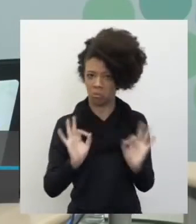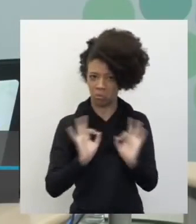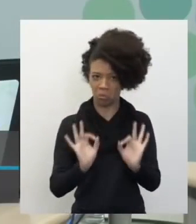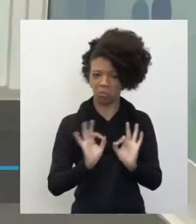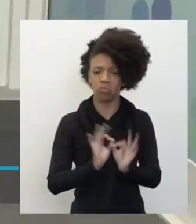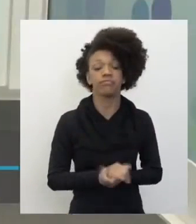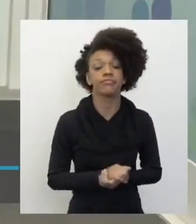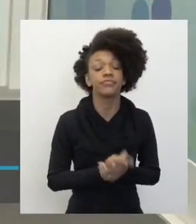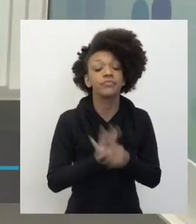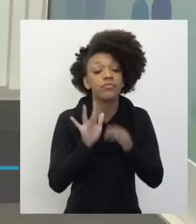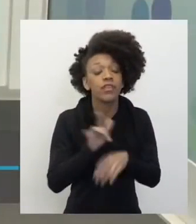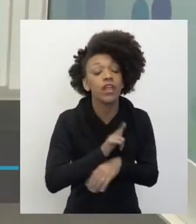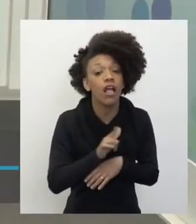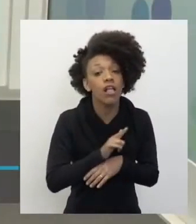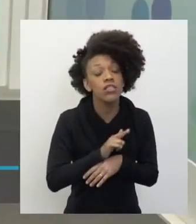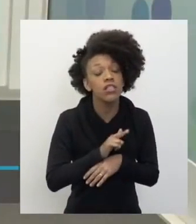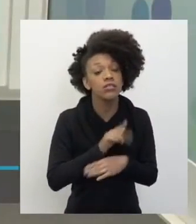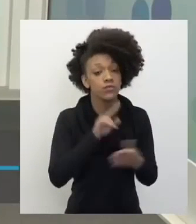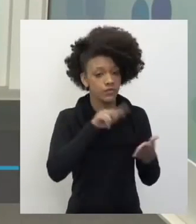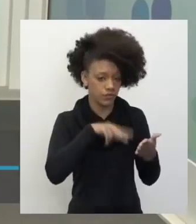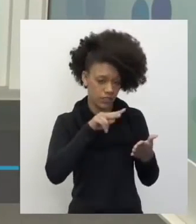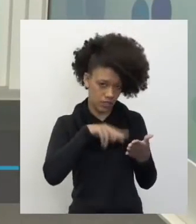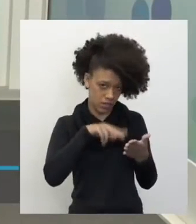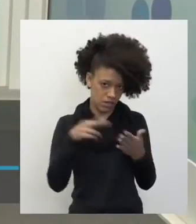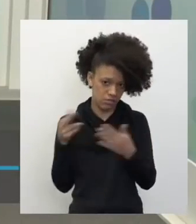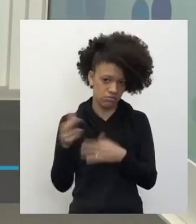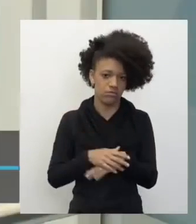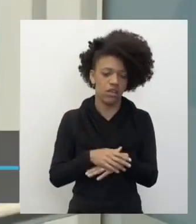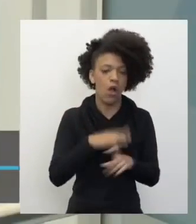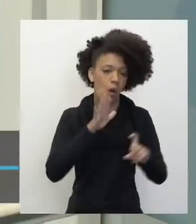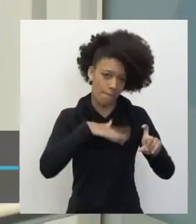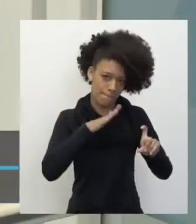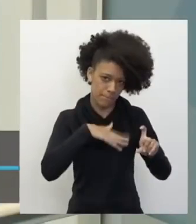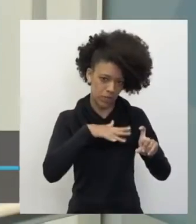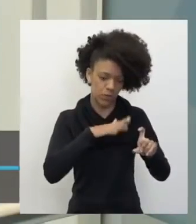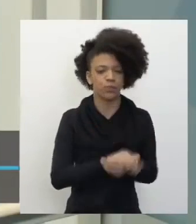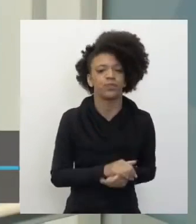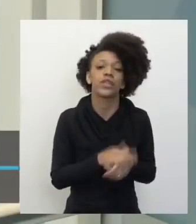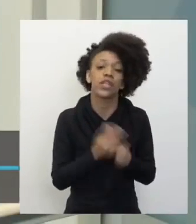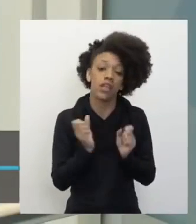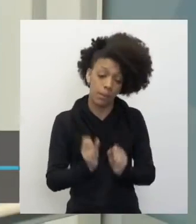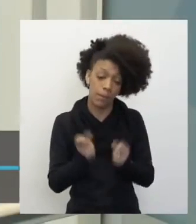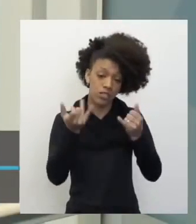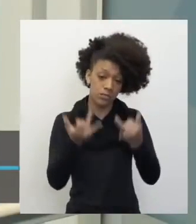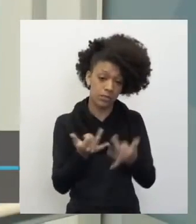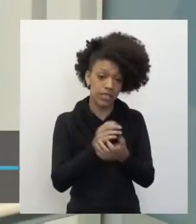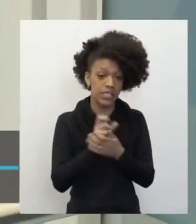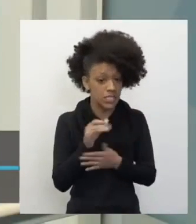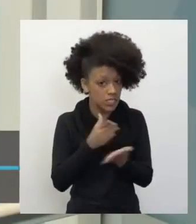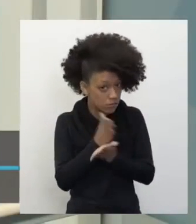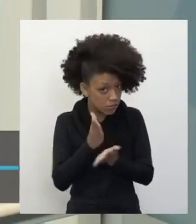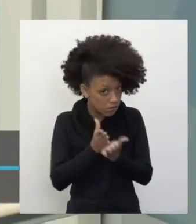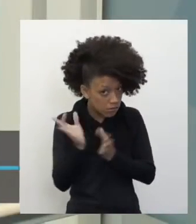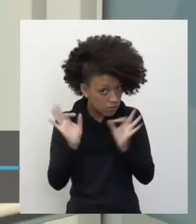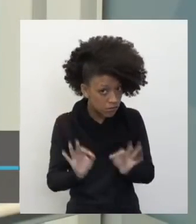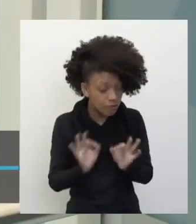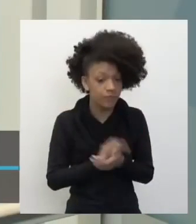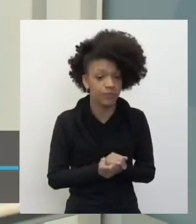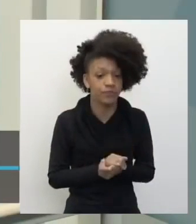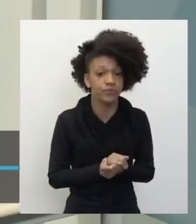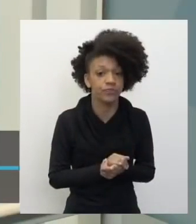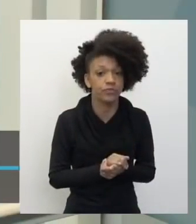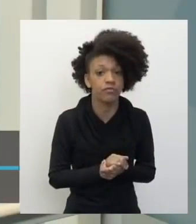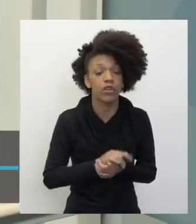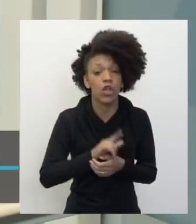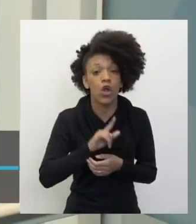Ó, eu tenho aqui, vou ler para você, porque é sobre o mito, né? Que aí você pode falar se eles estão no caminho certo ou não. Ó,